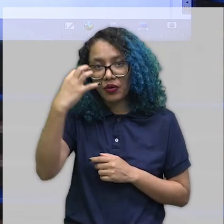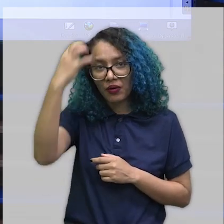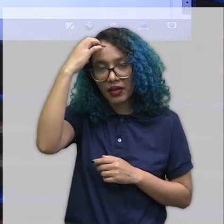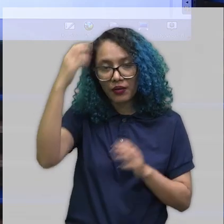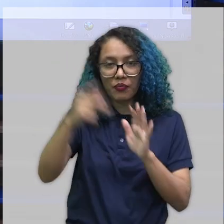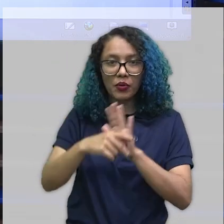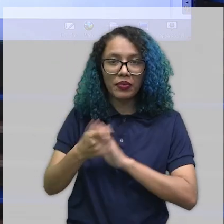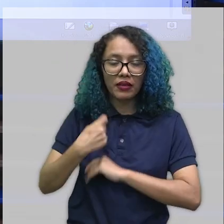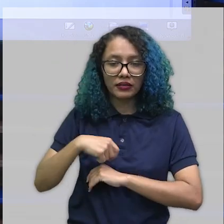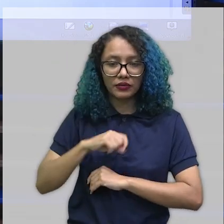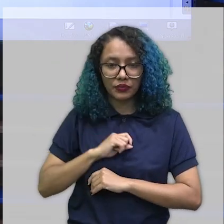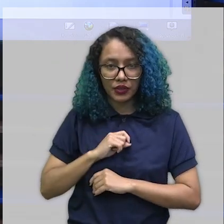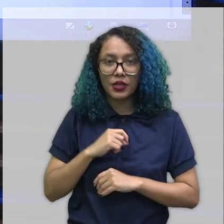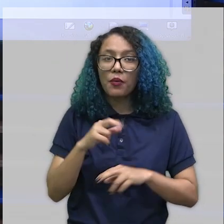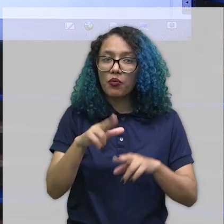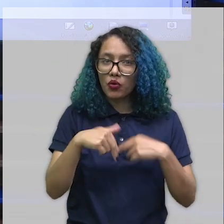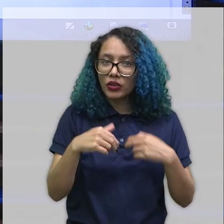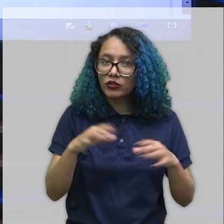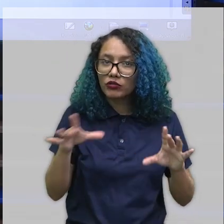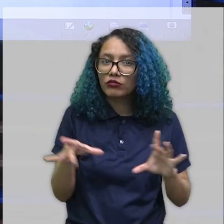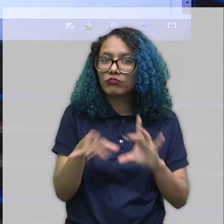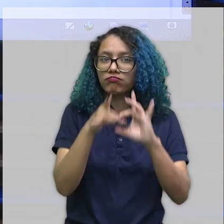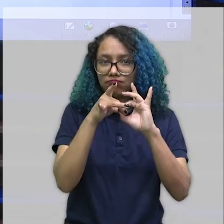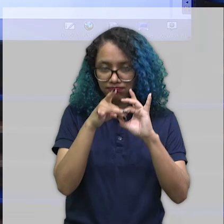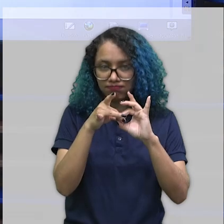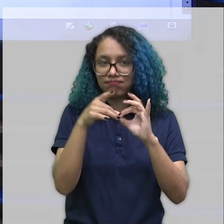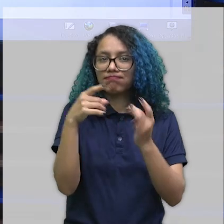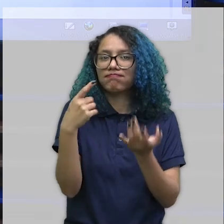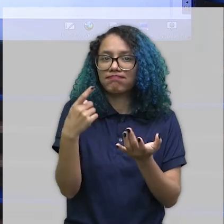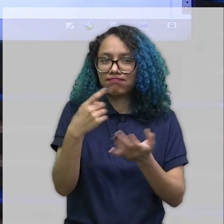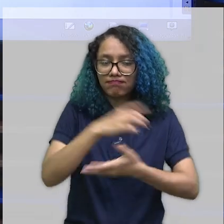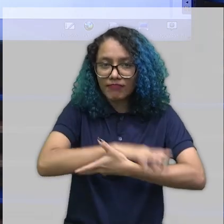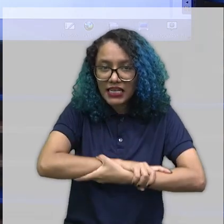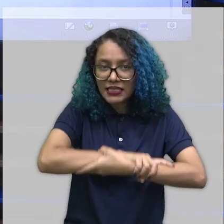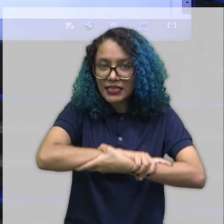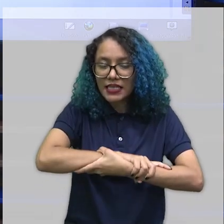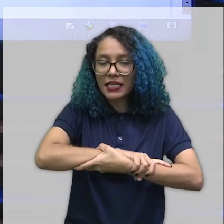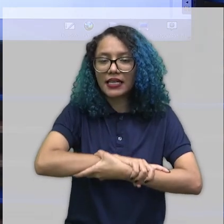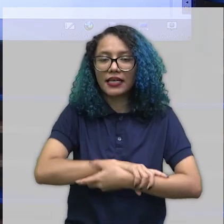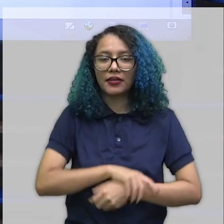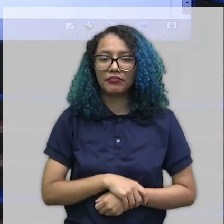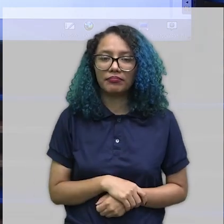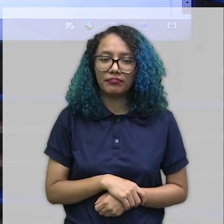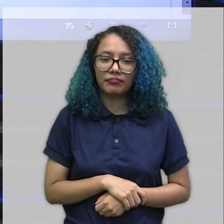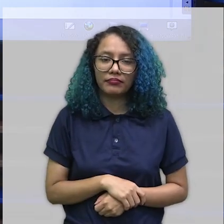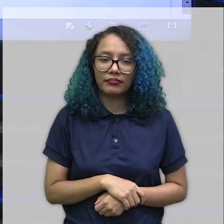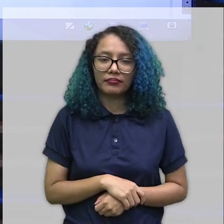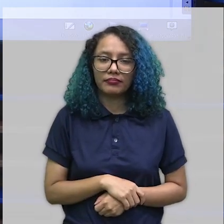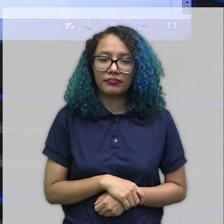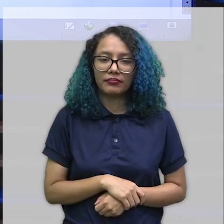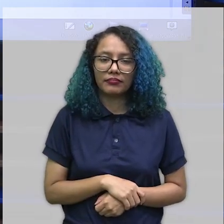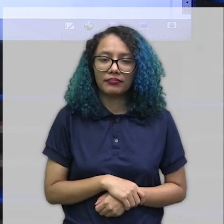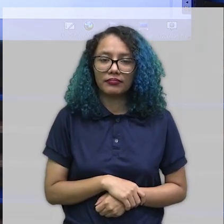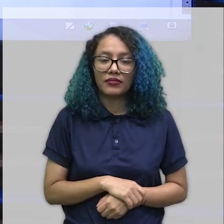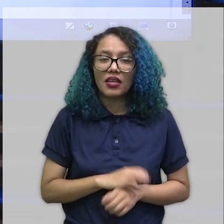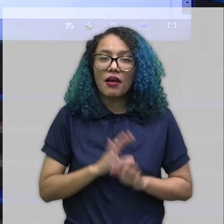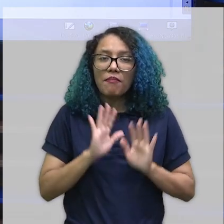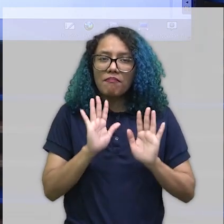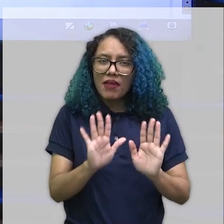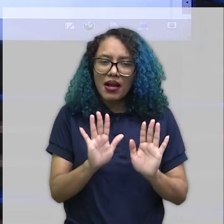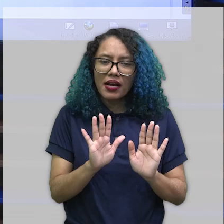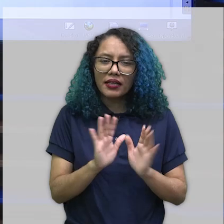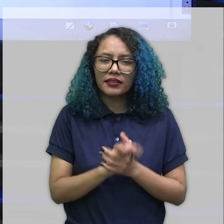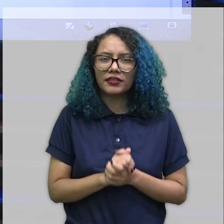que a gente tem a União Ibérica, o Tratado de Tordesilhas, do ponto de vista prático, ele perdeu a sua